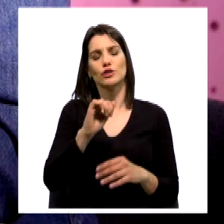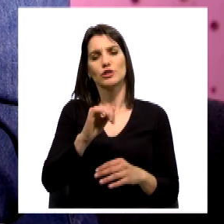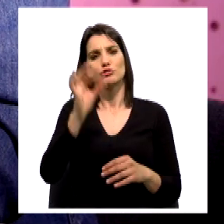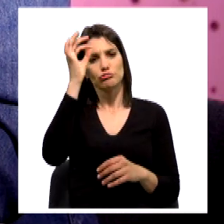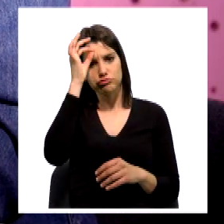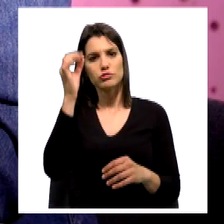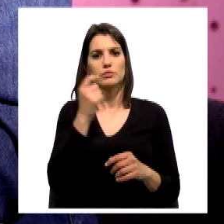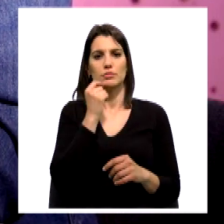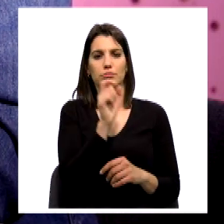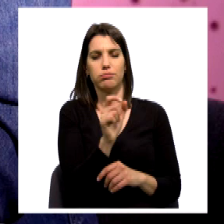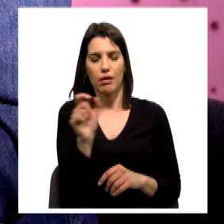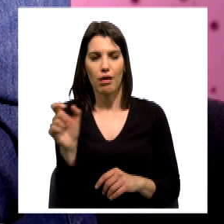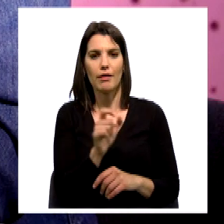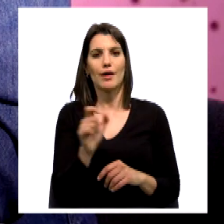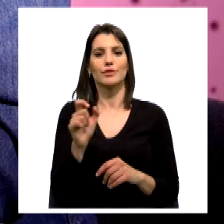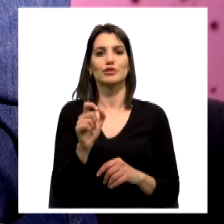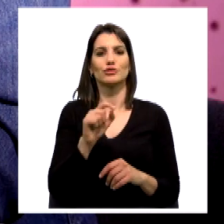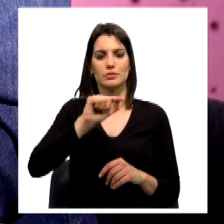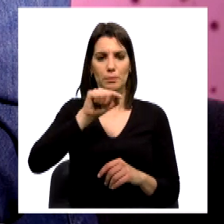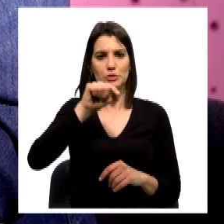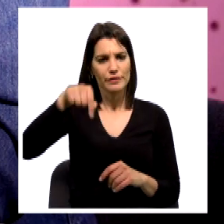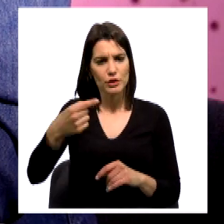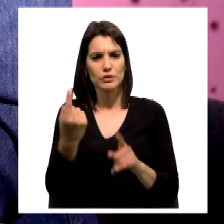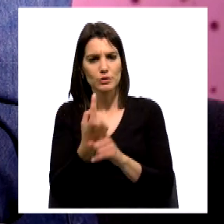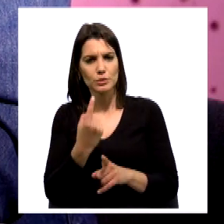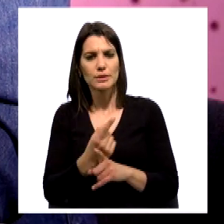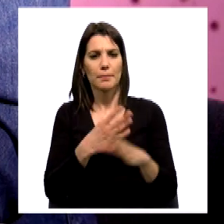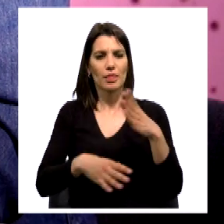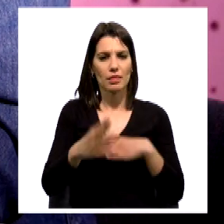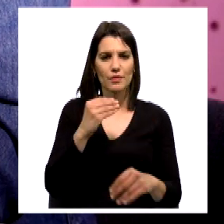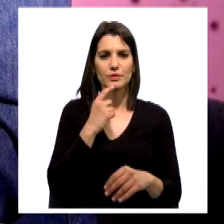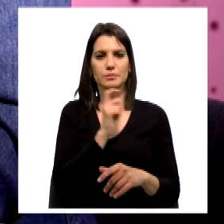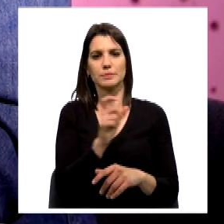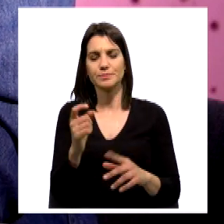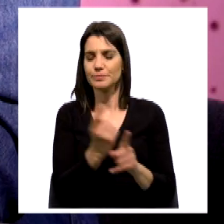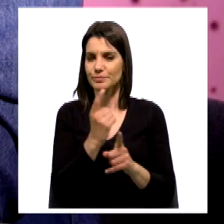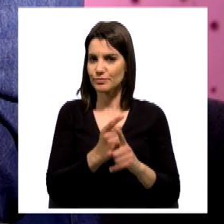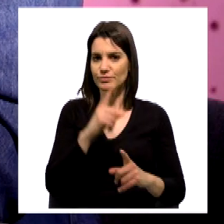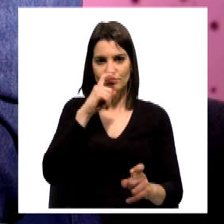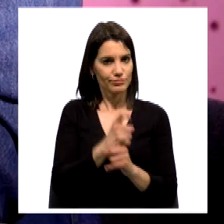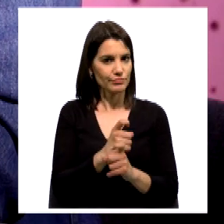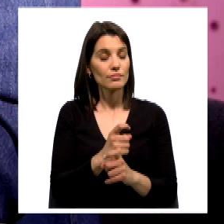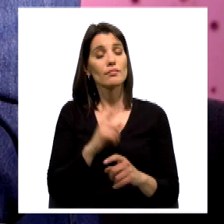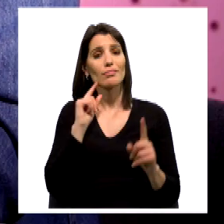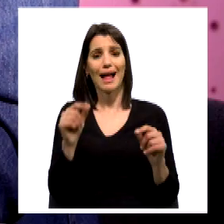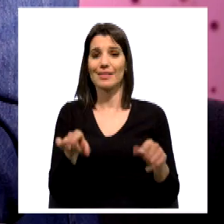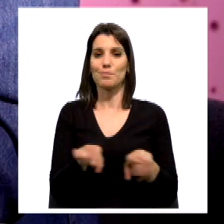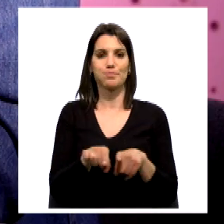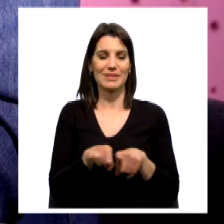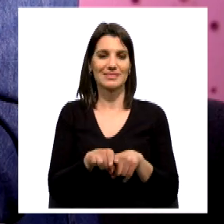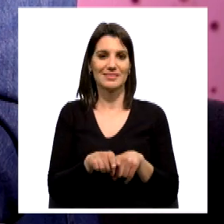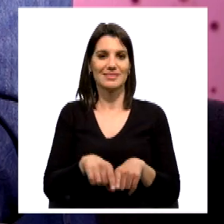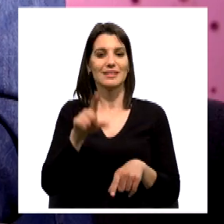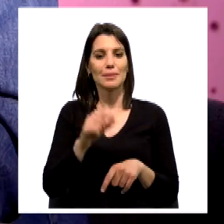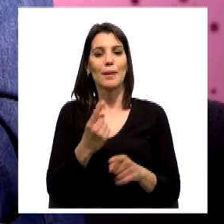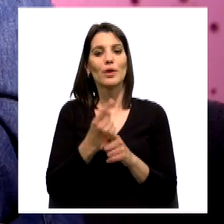ser exato com as palavras que utiliza, com a pontuação, com as metáforas, etc. Na rádio também isso tem que existir,